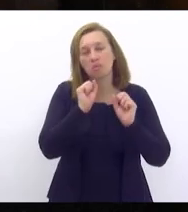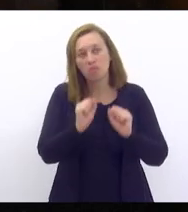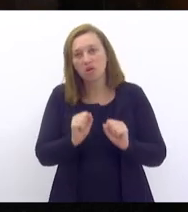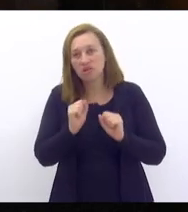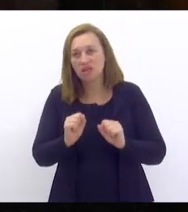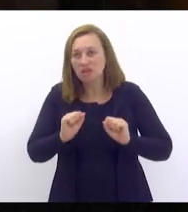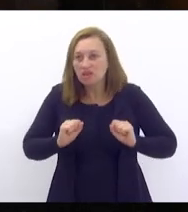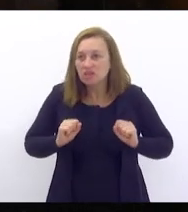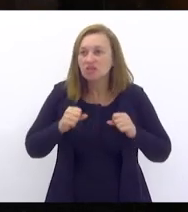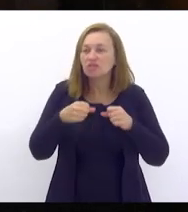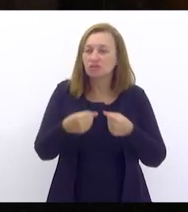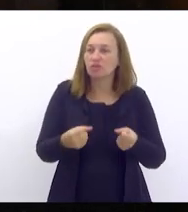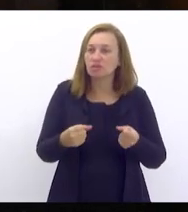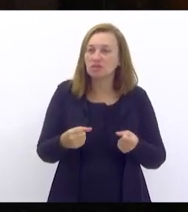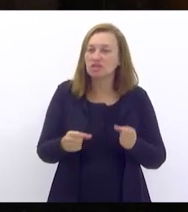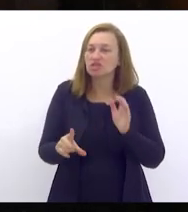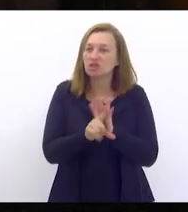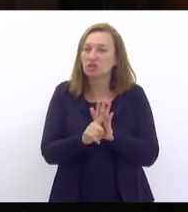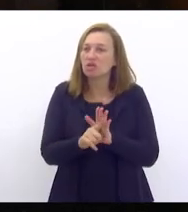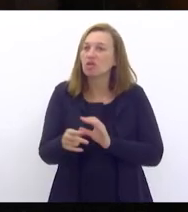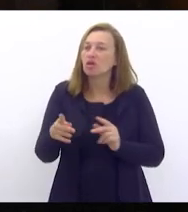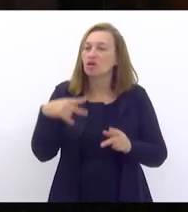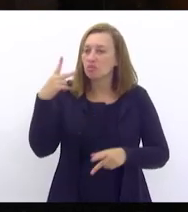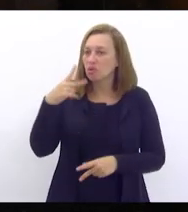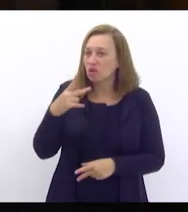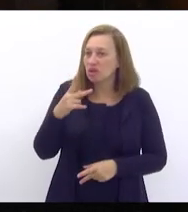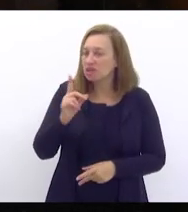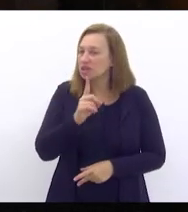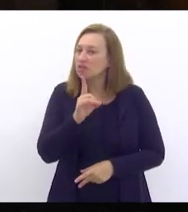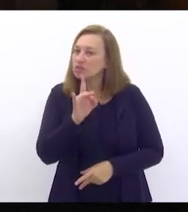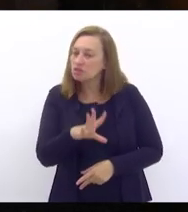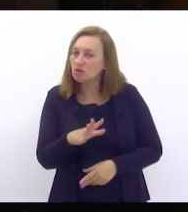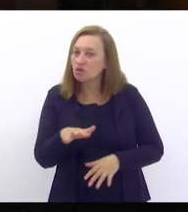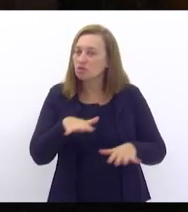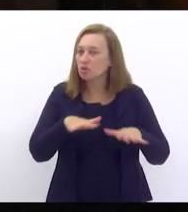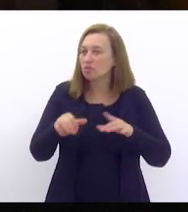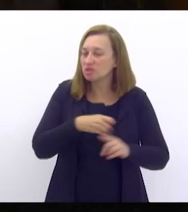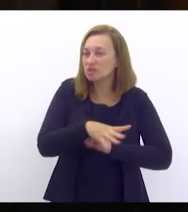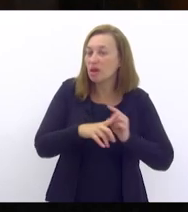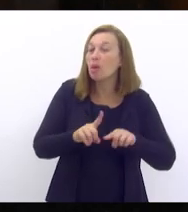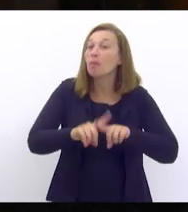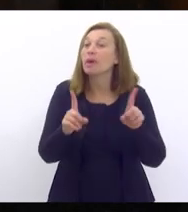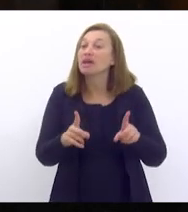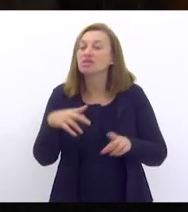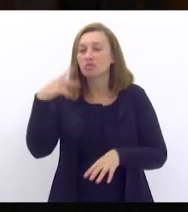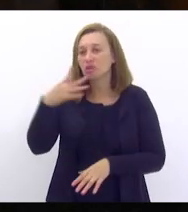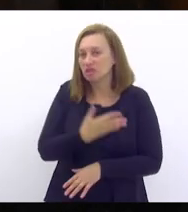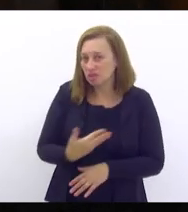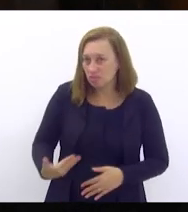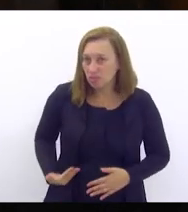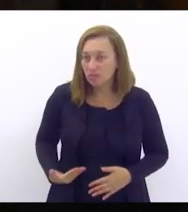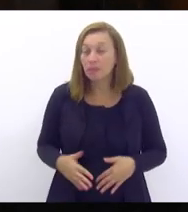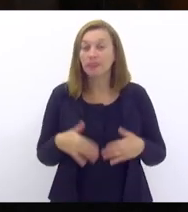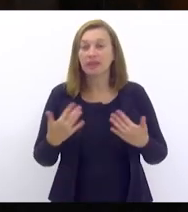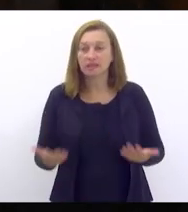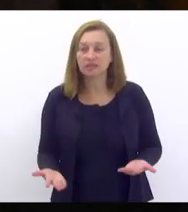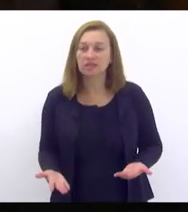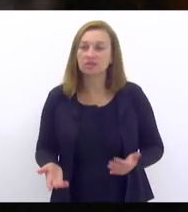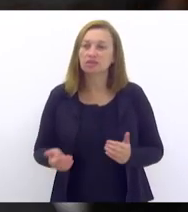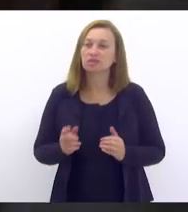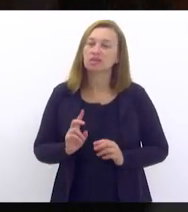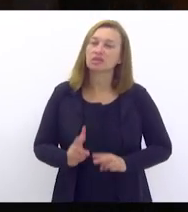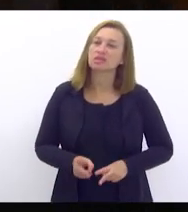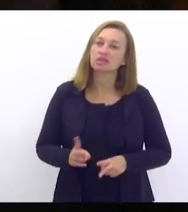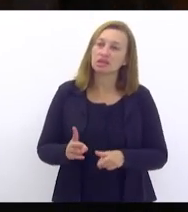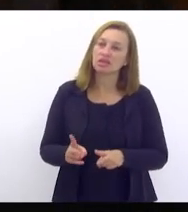trazer força de lei a uma política que deve não ser só do movimento social, mas uma política pública. Então, sigamos,